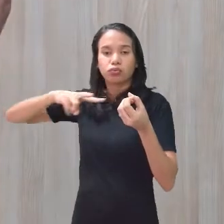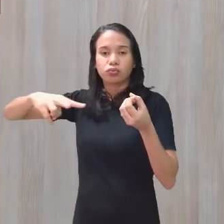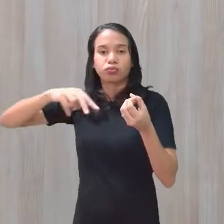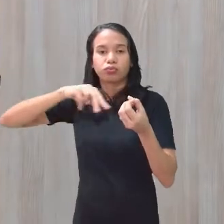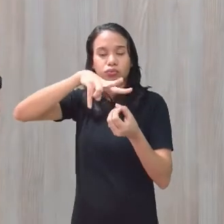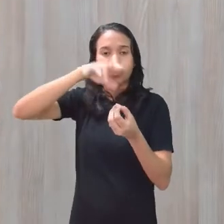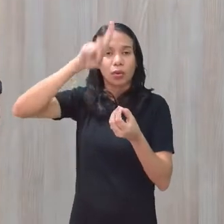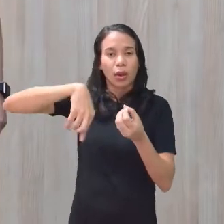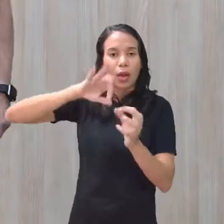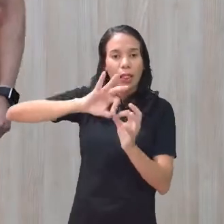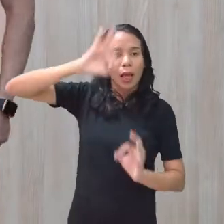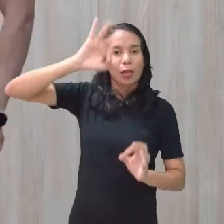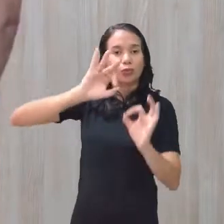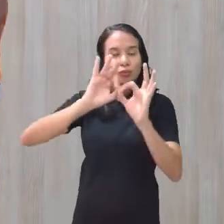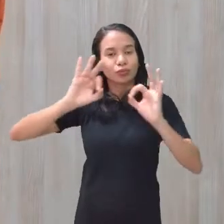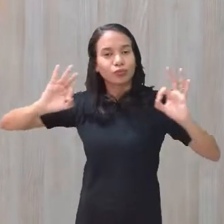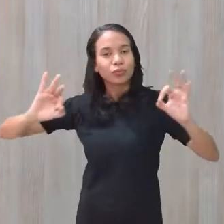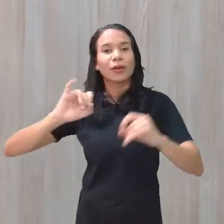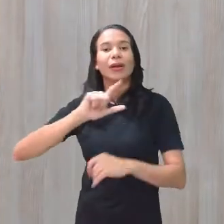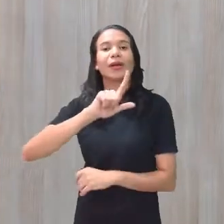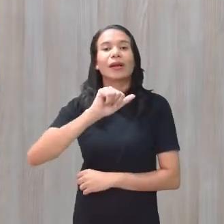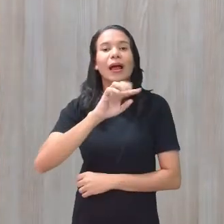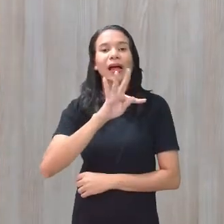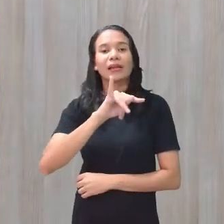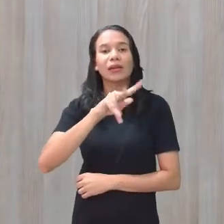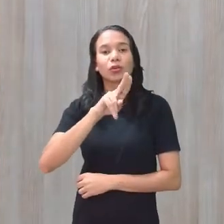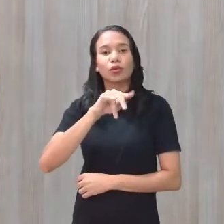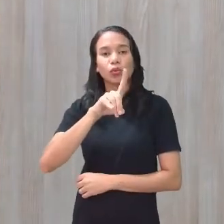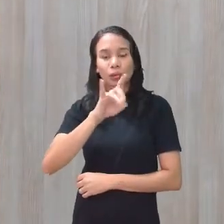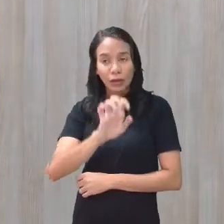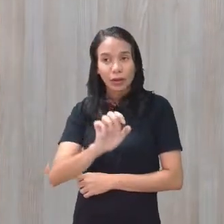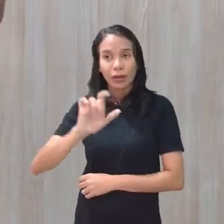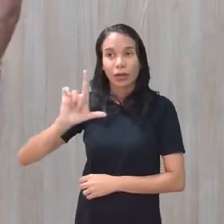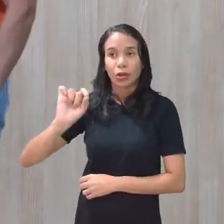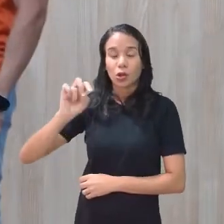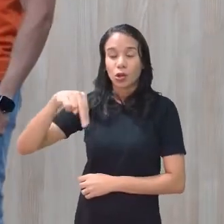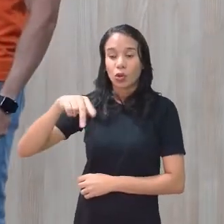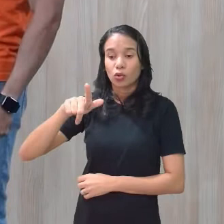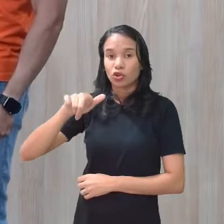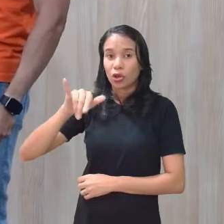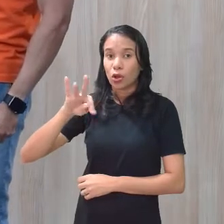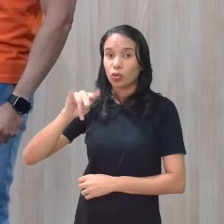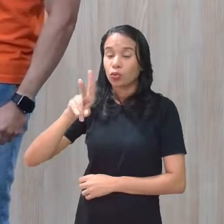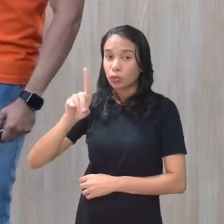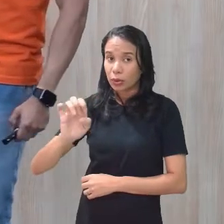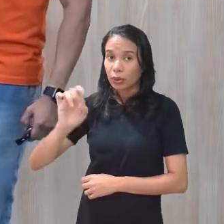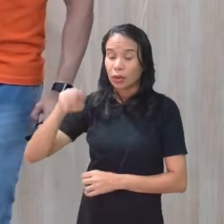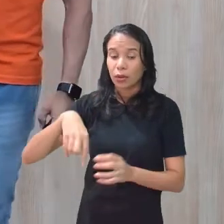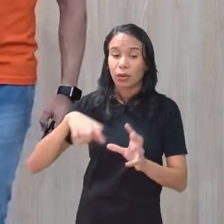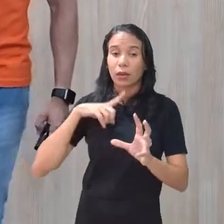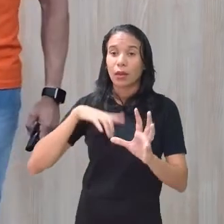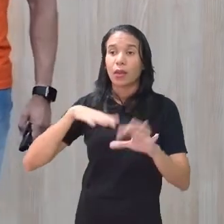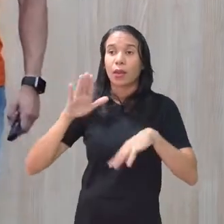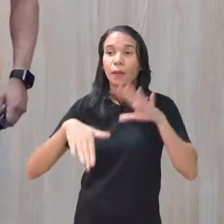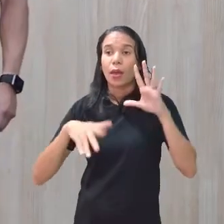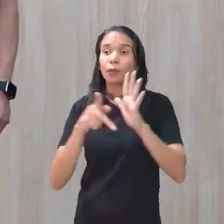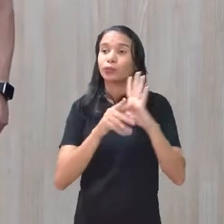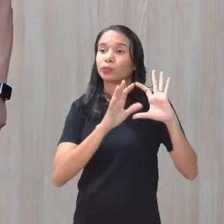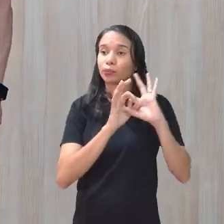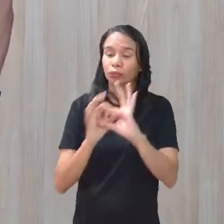e da longitude. Então, a gente tem aqui uma angulação positiva e angulações